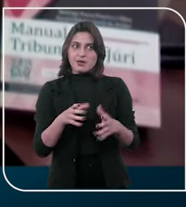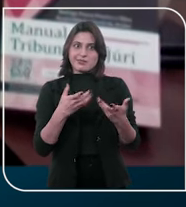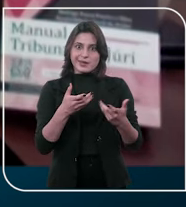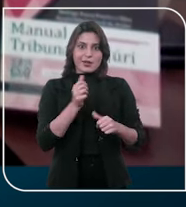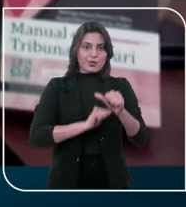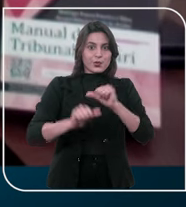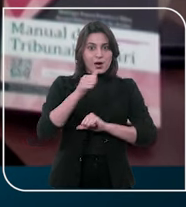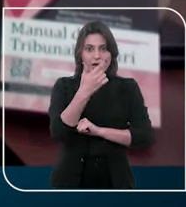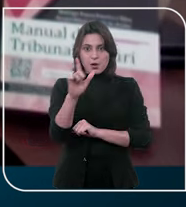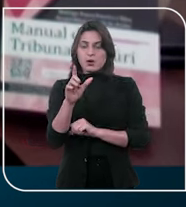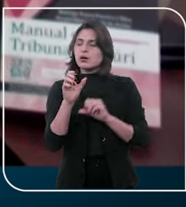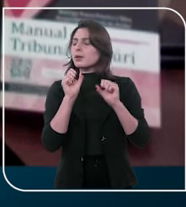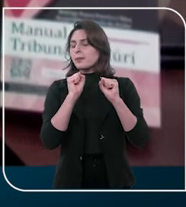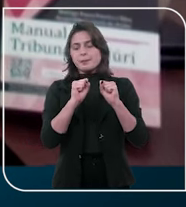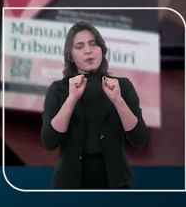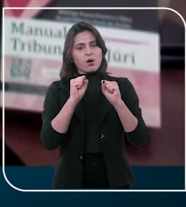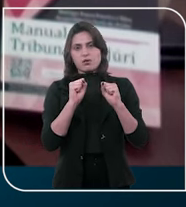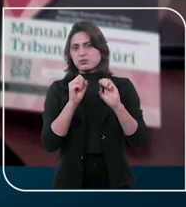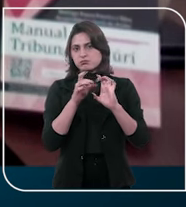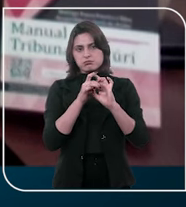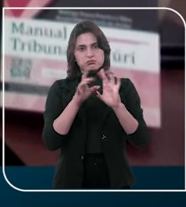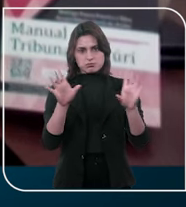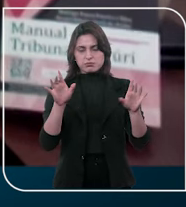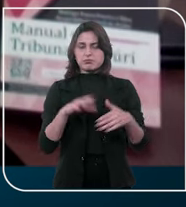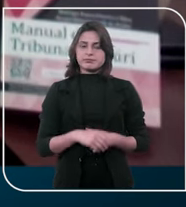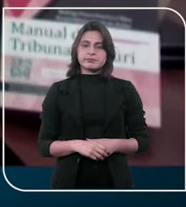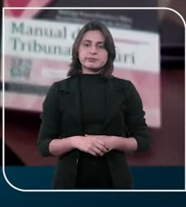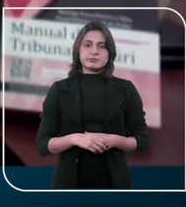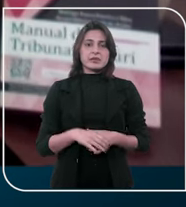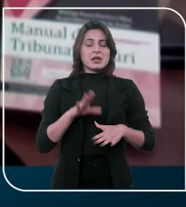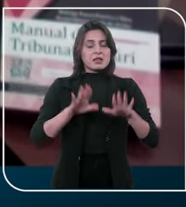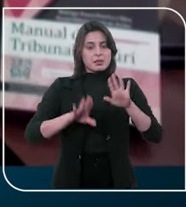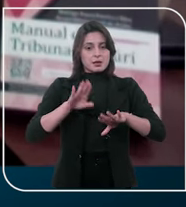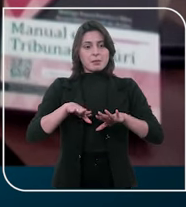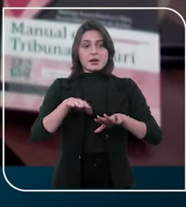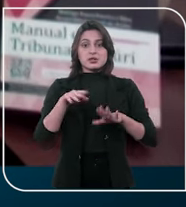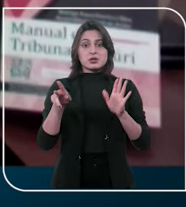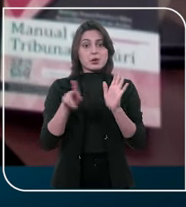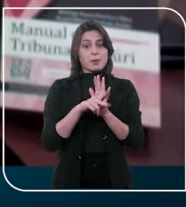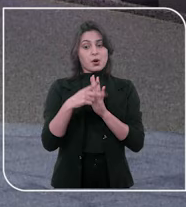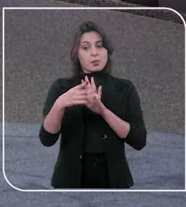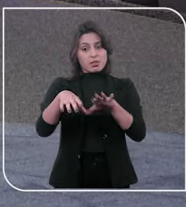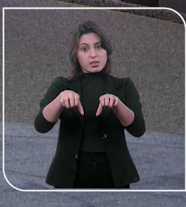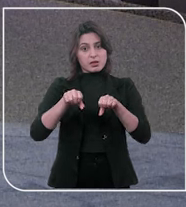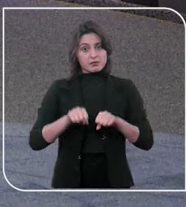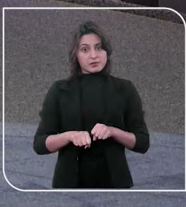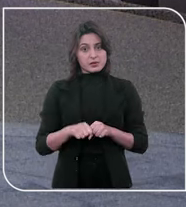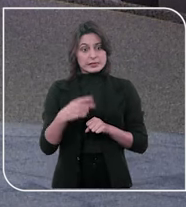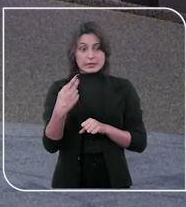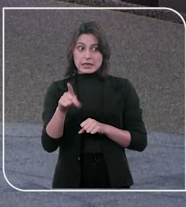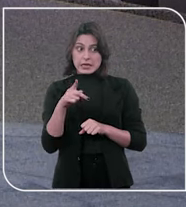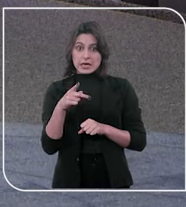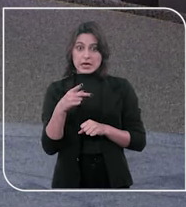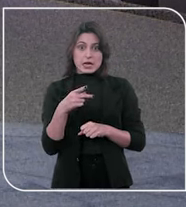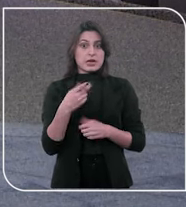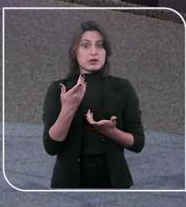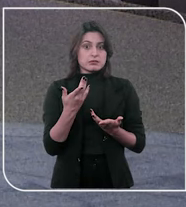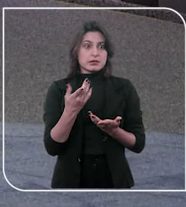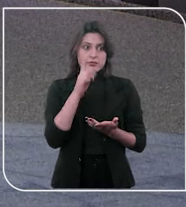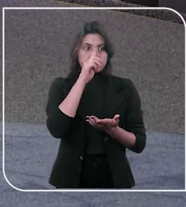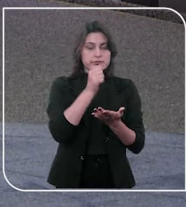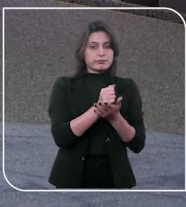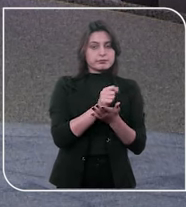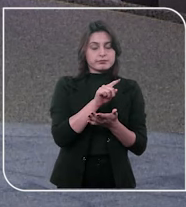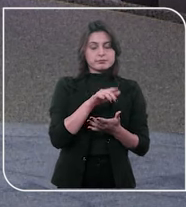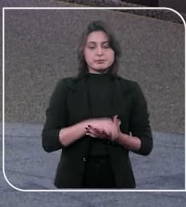da sua estratégia de como ele quer se mostrar perante os jurados. Professora Maiara, a chamada